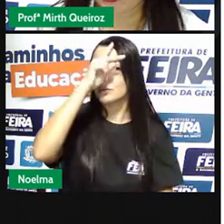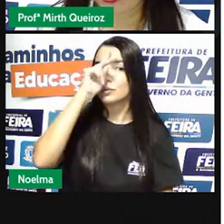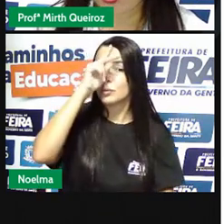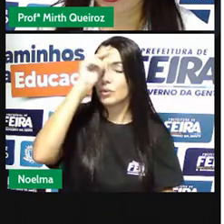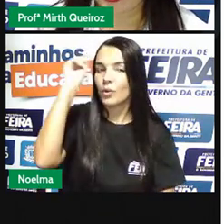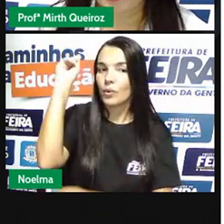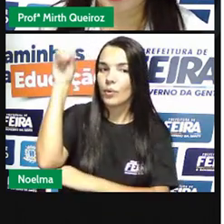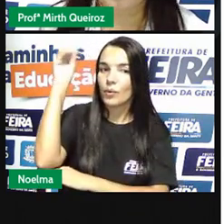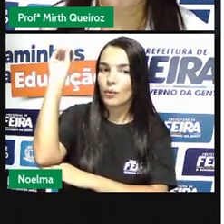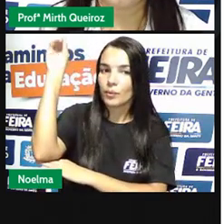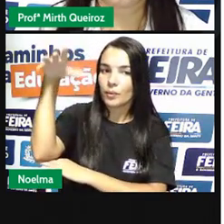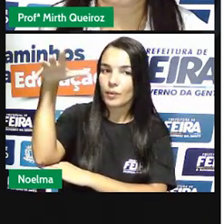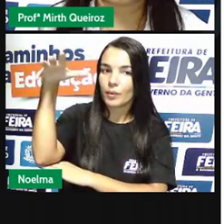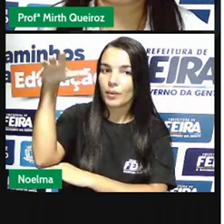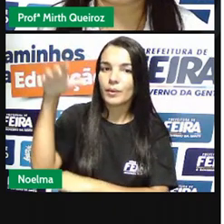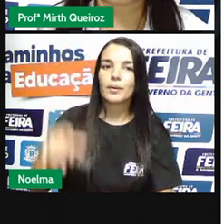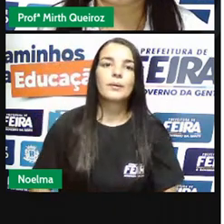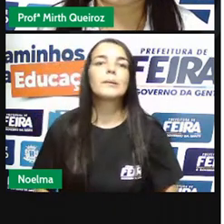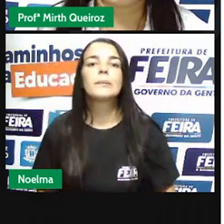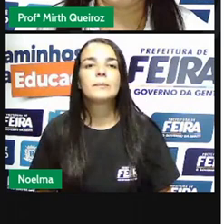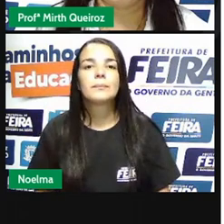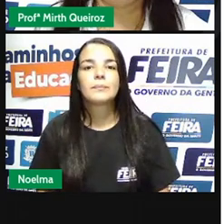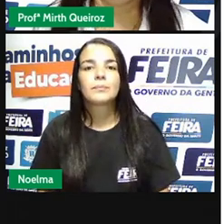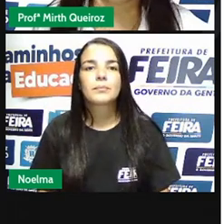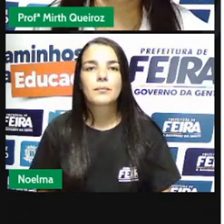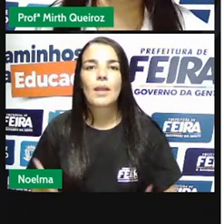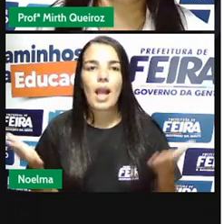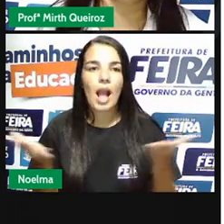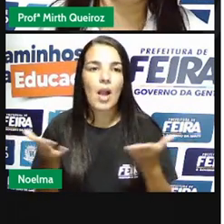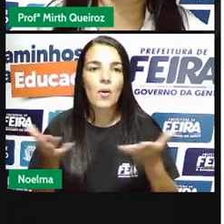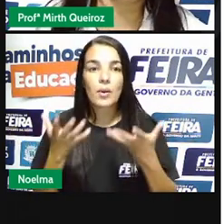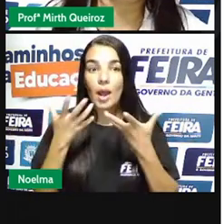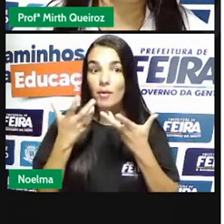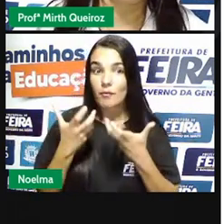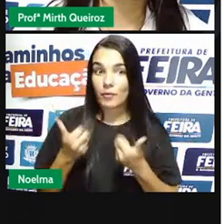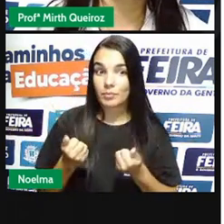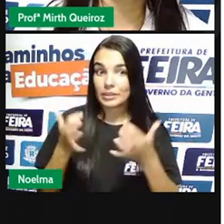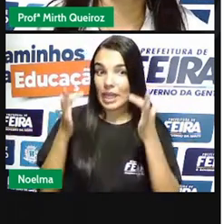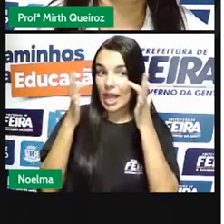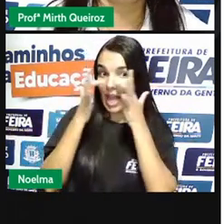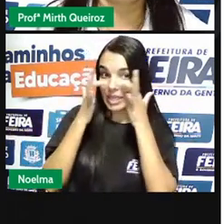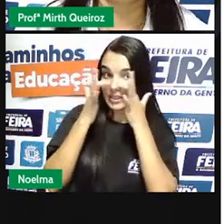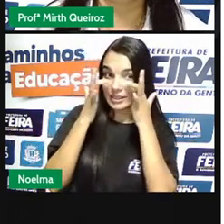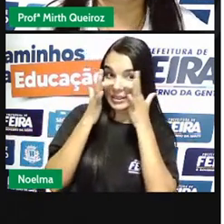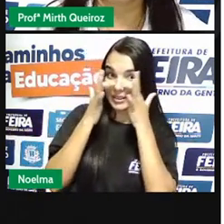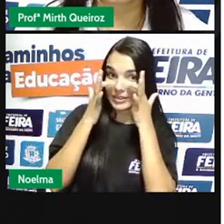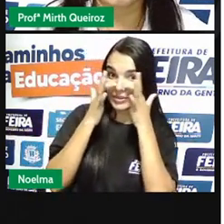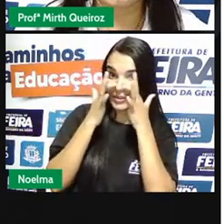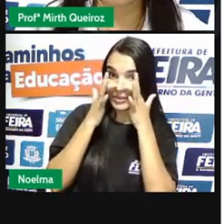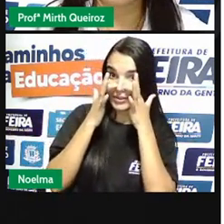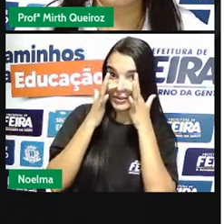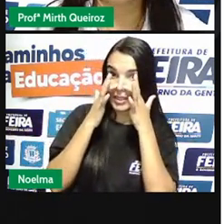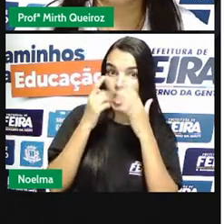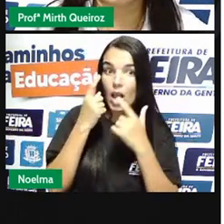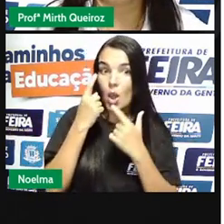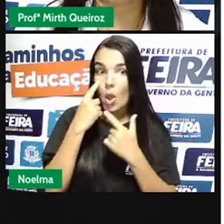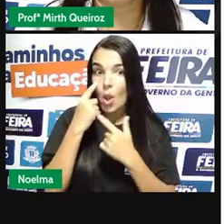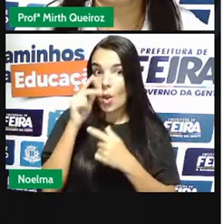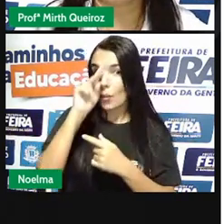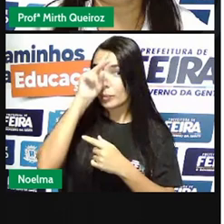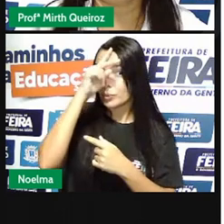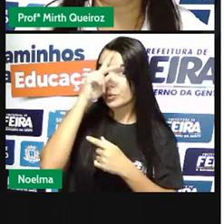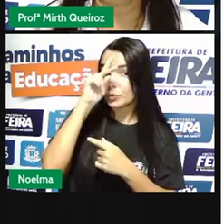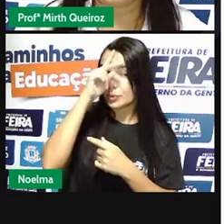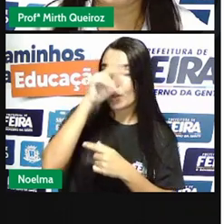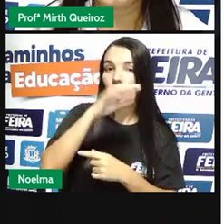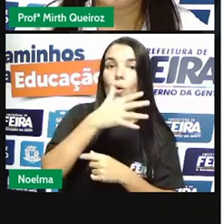dentro do conto de fábrica o que nós vamos agora assistir a um pouco